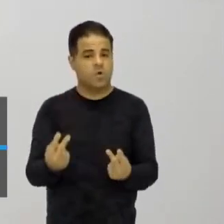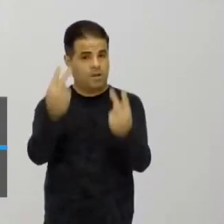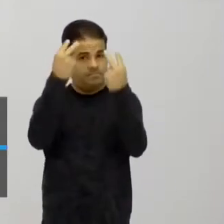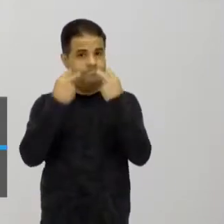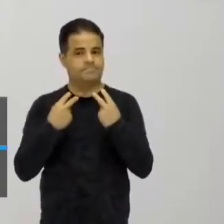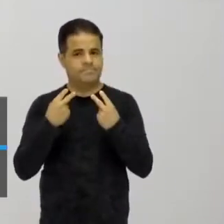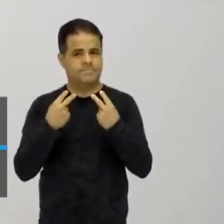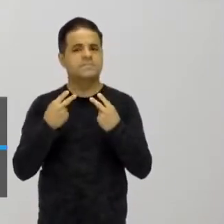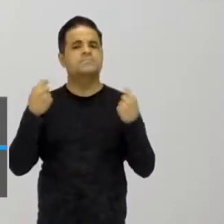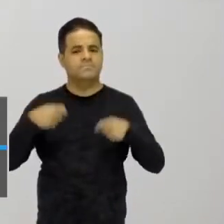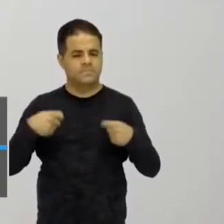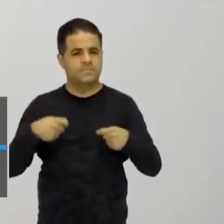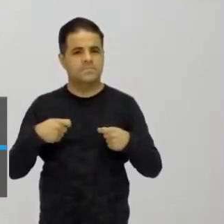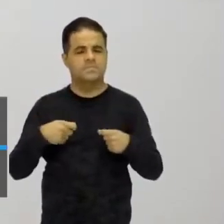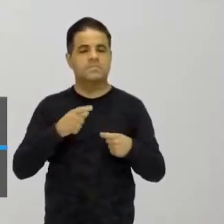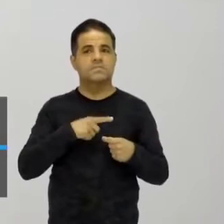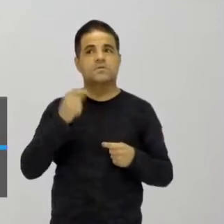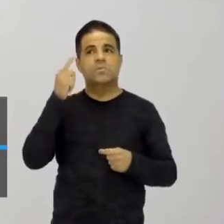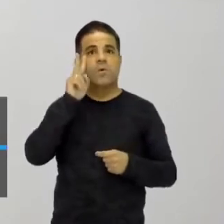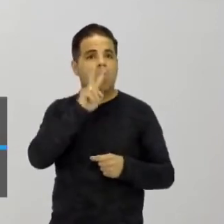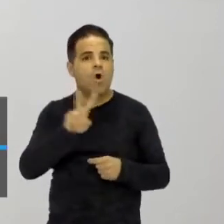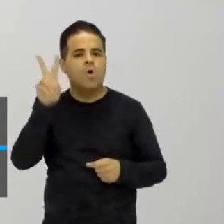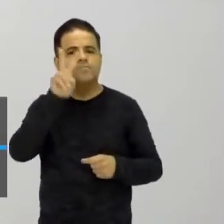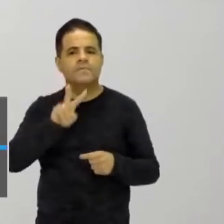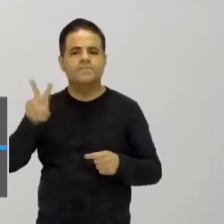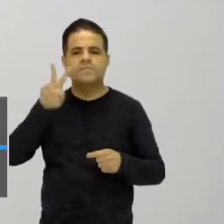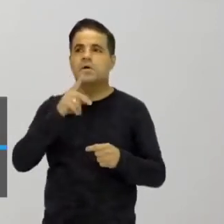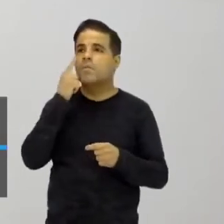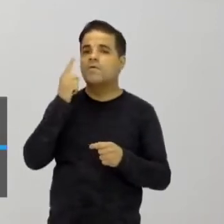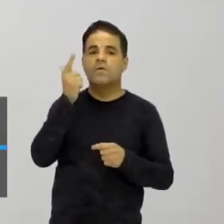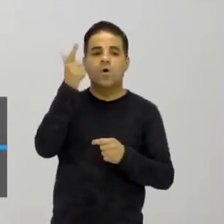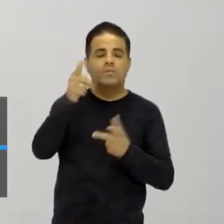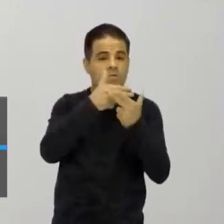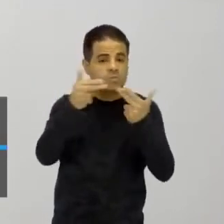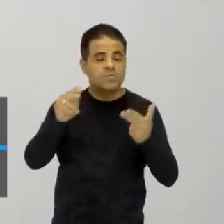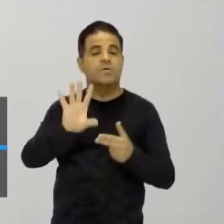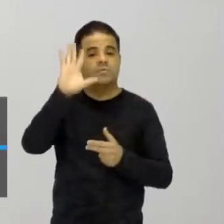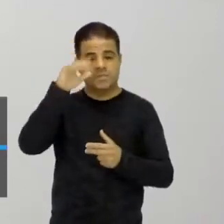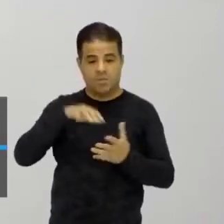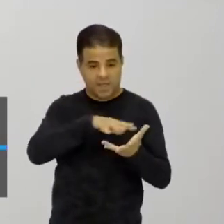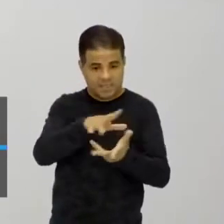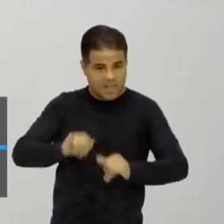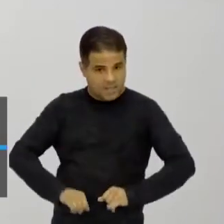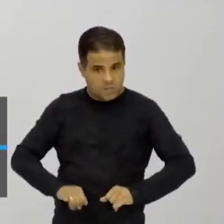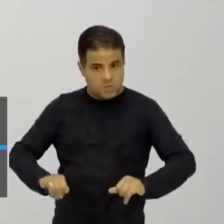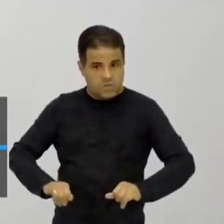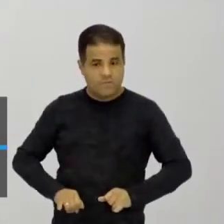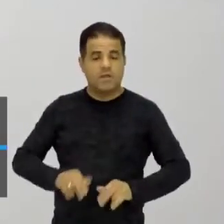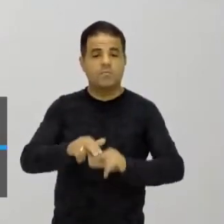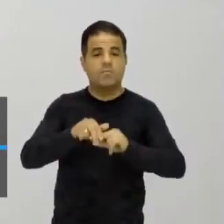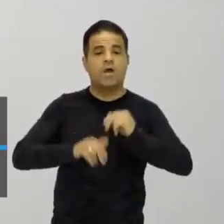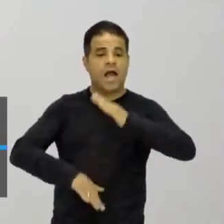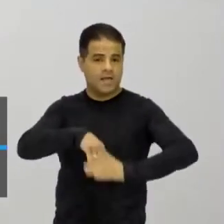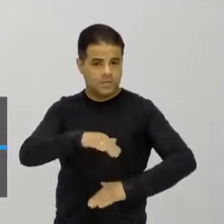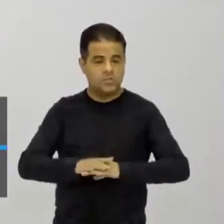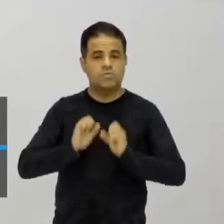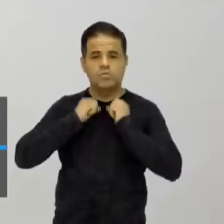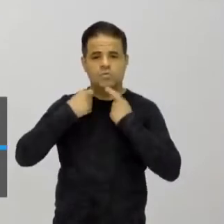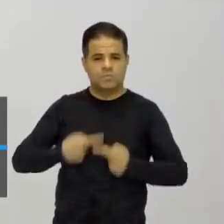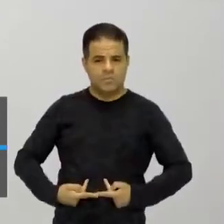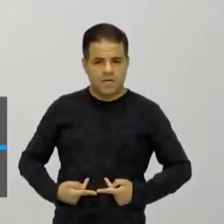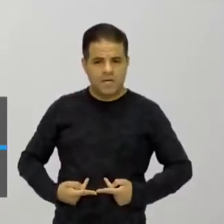né? E ter uma outra visão do que acontece. Ora, a Terra está sofrendo pela ação humana,